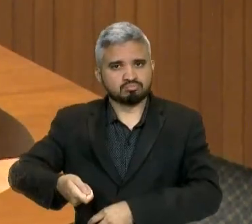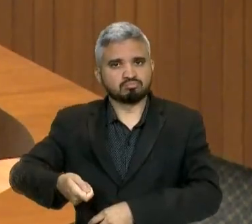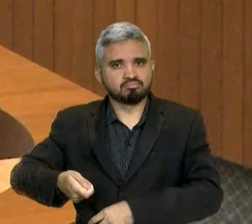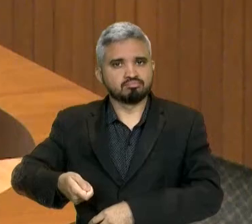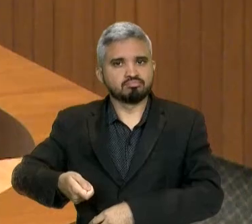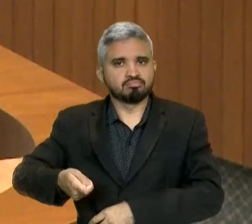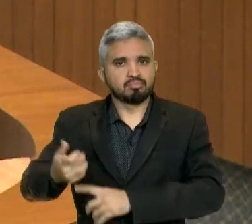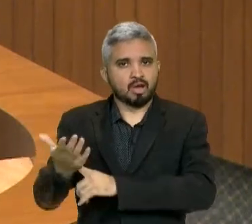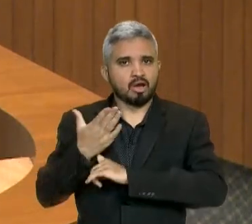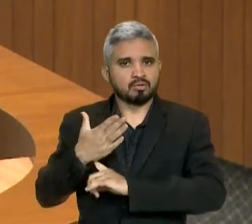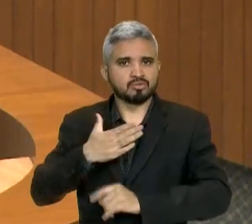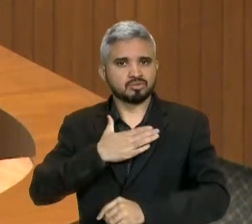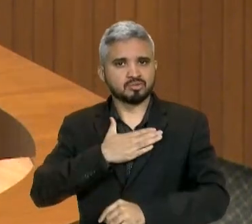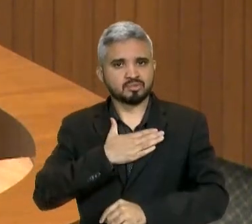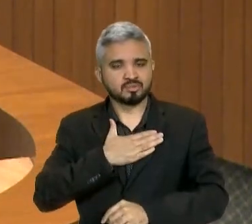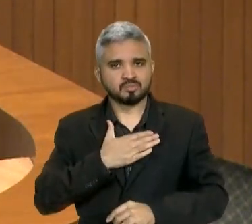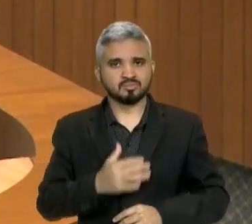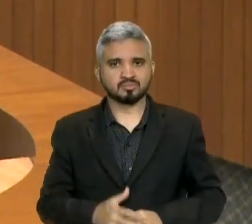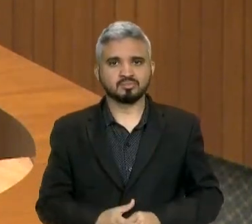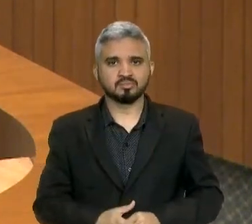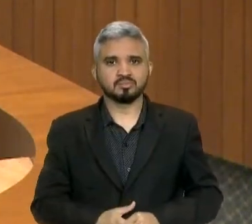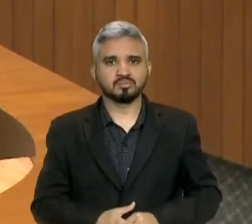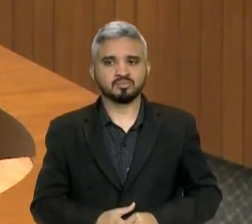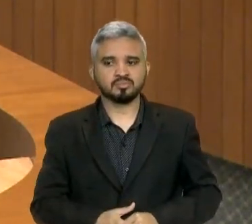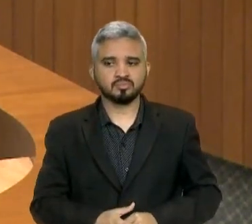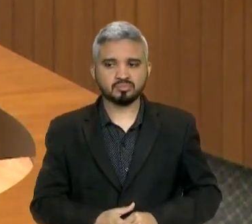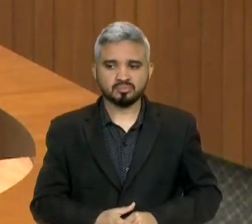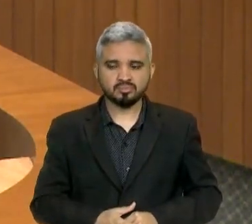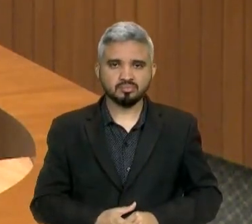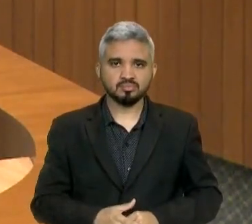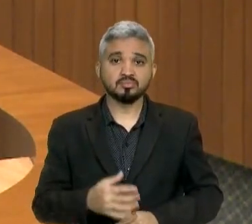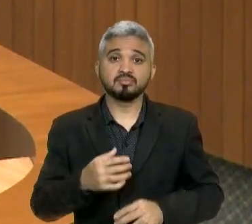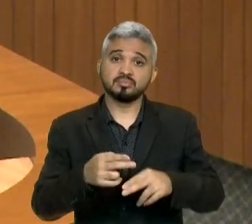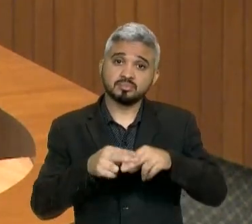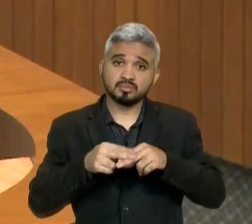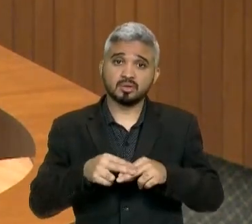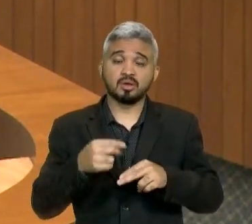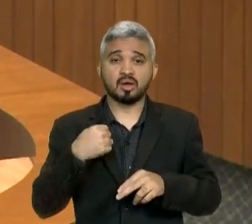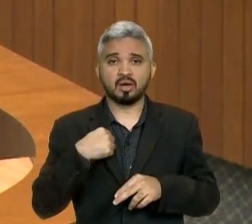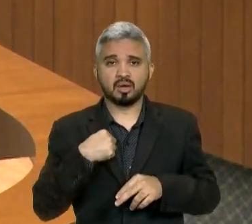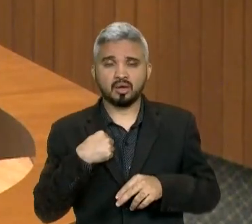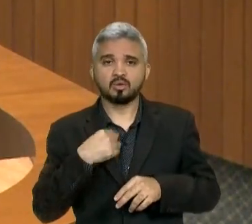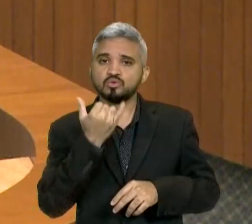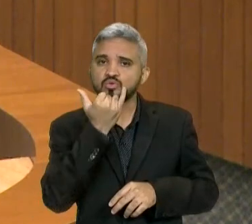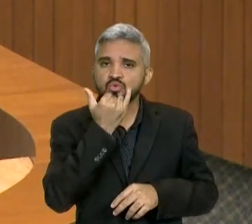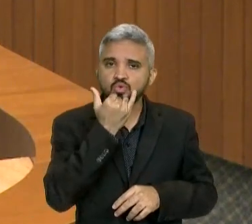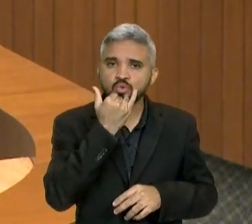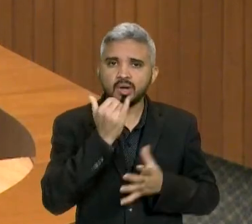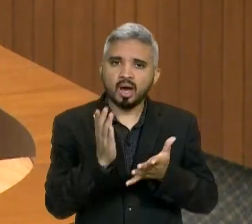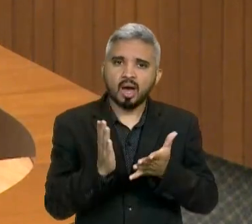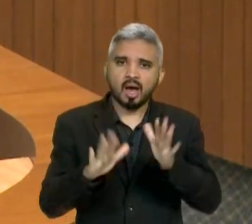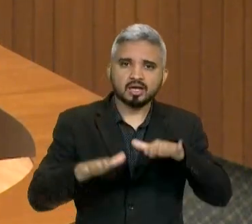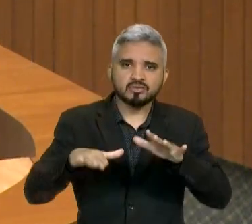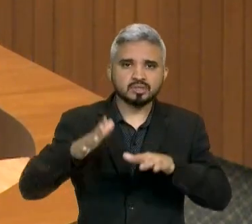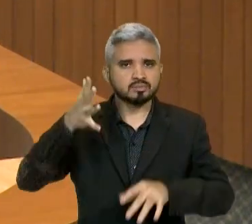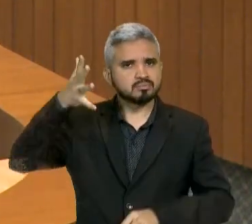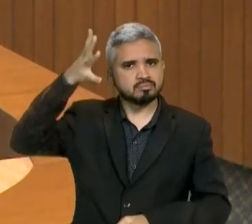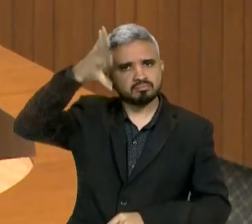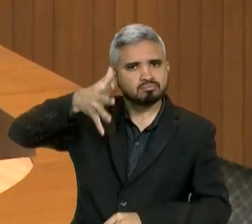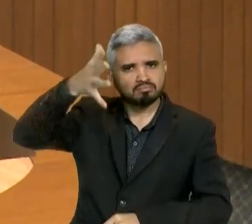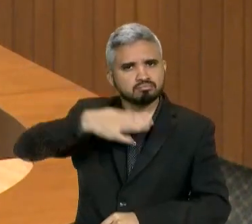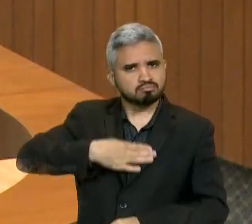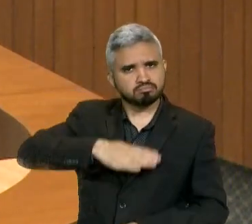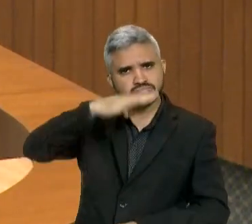inclusive reconhecer alguns excessos na tribuna contra um ou outro membro do partido, da